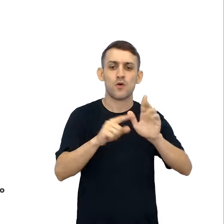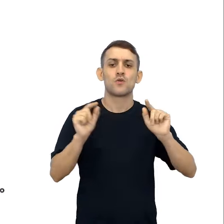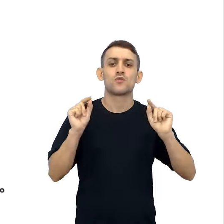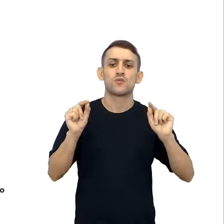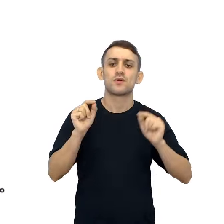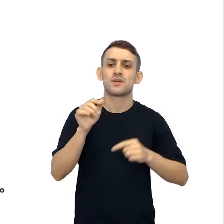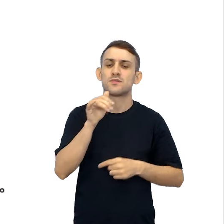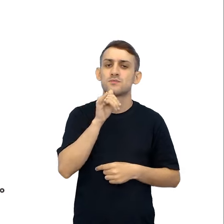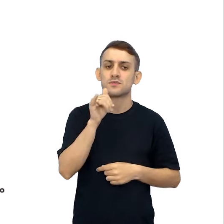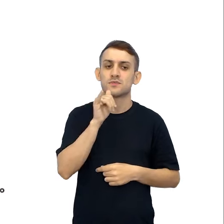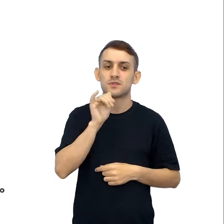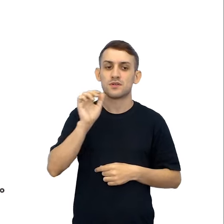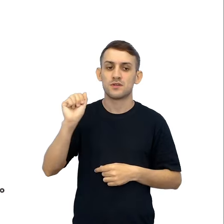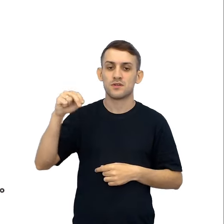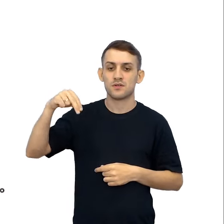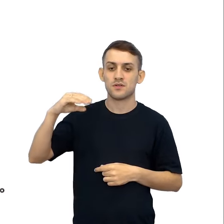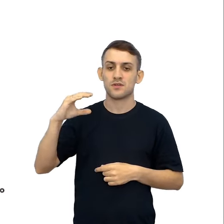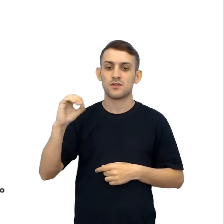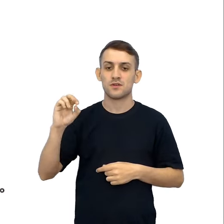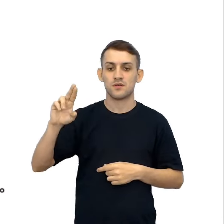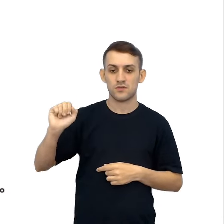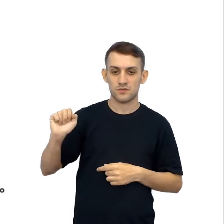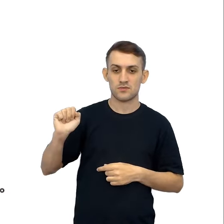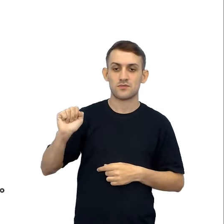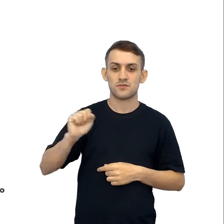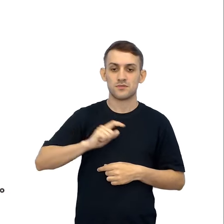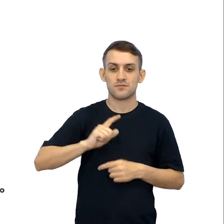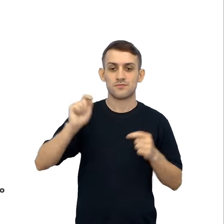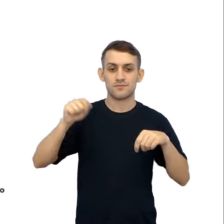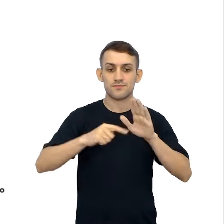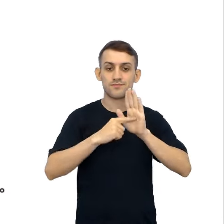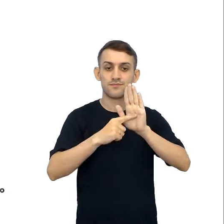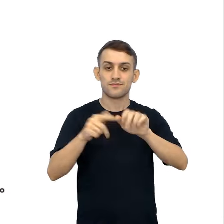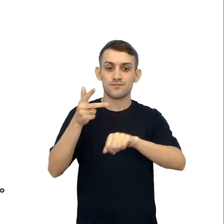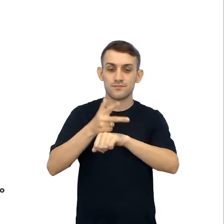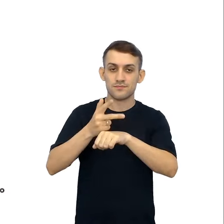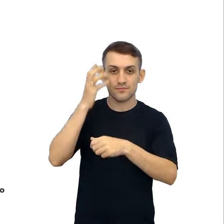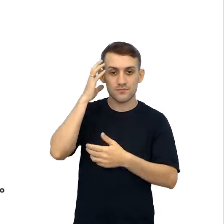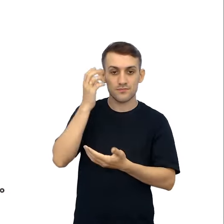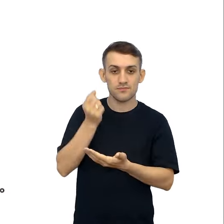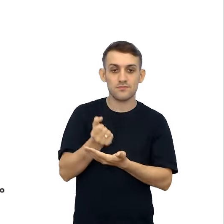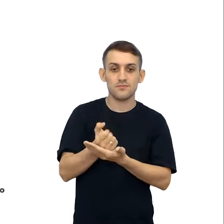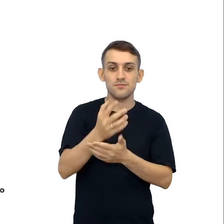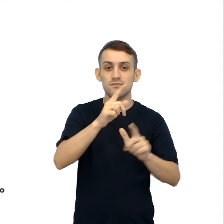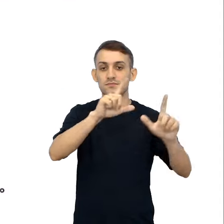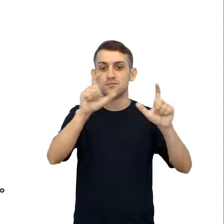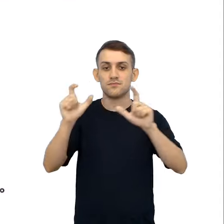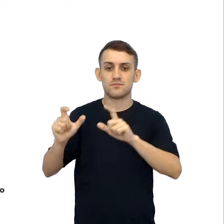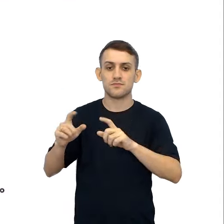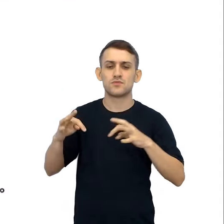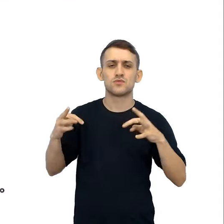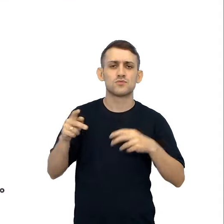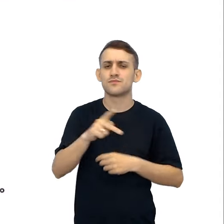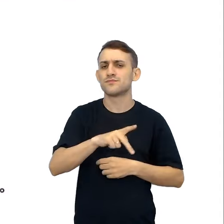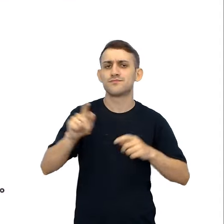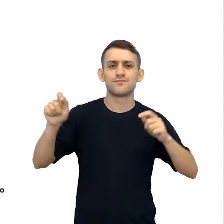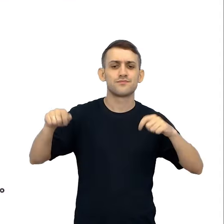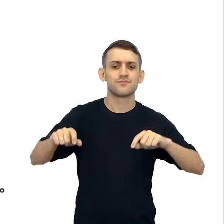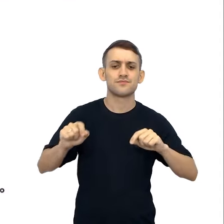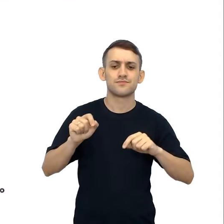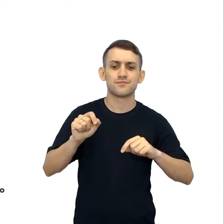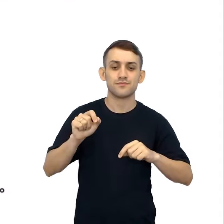isso, né? A âncora. No caso, apresentando vídeos, podcasts, imagens, o que o professor pode